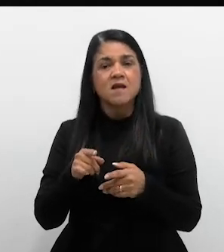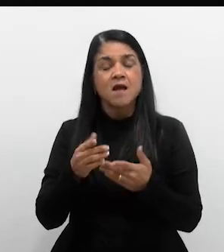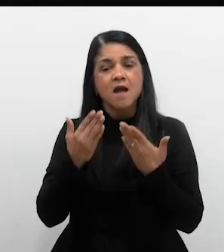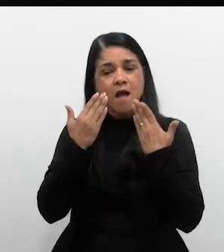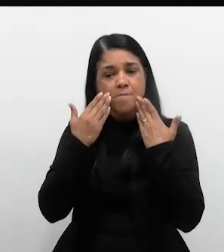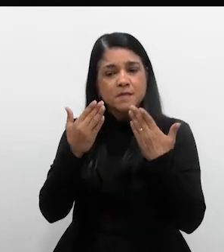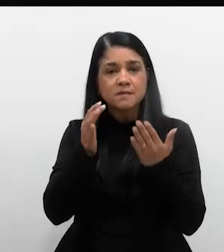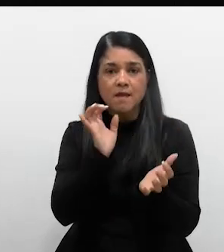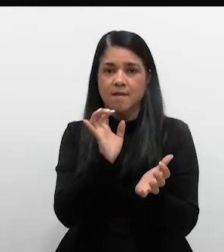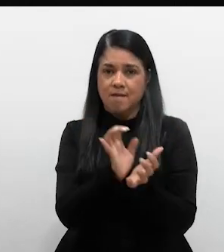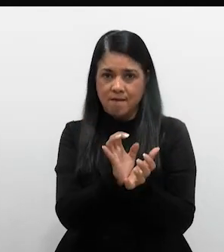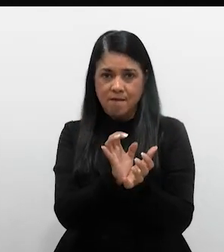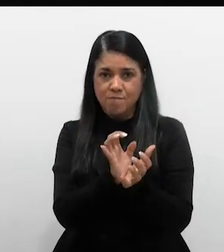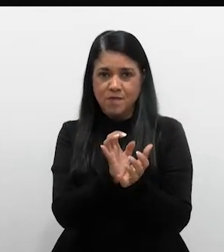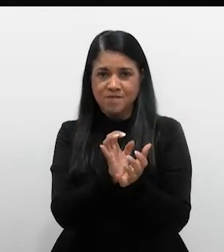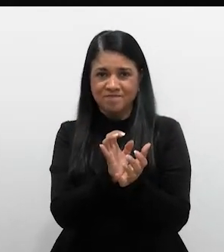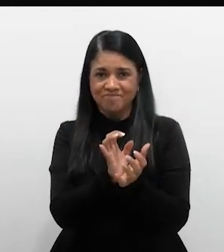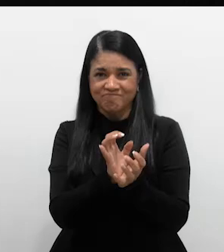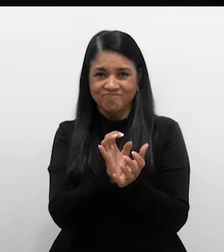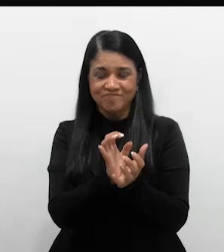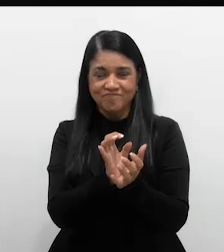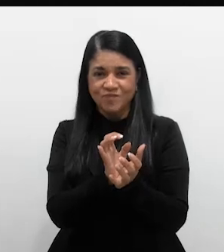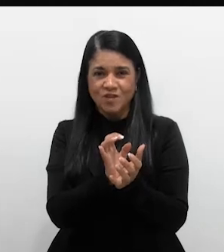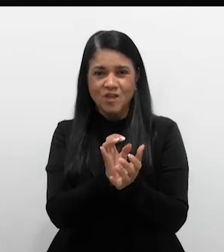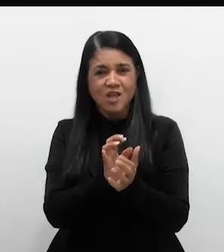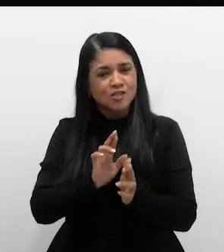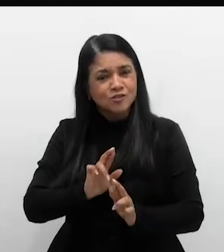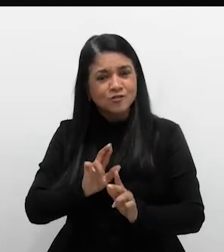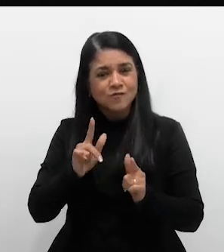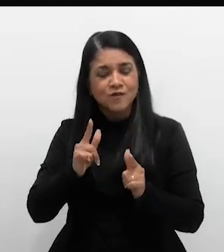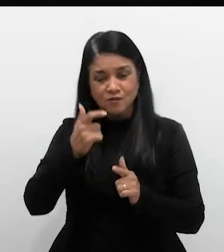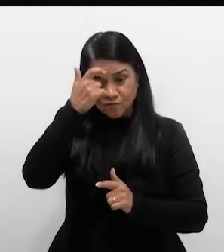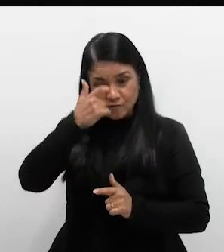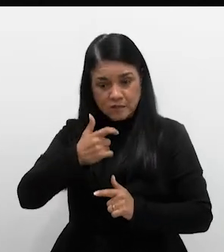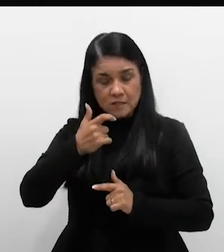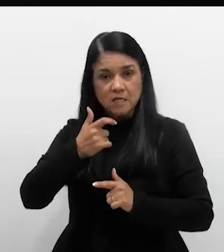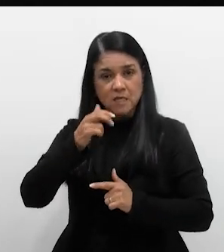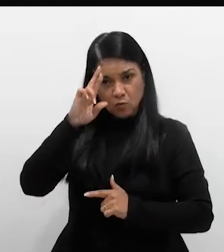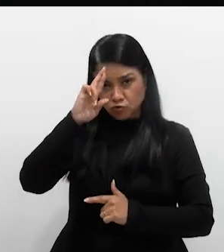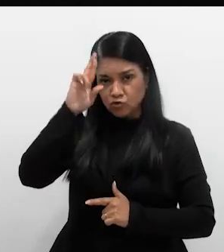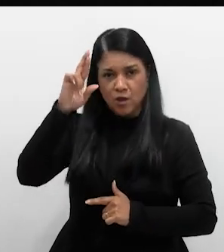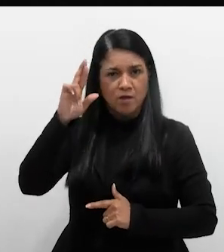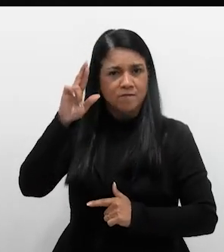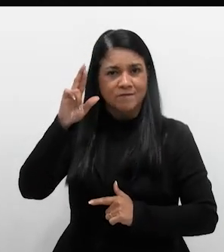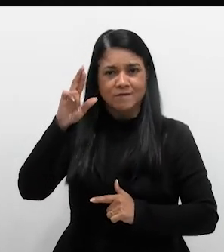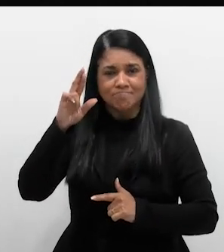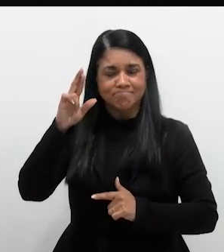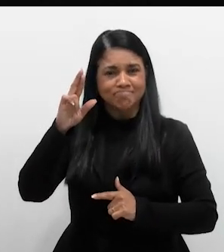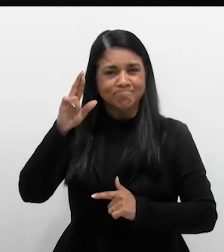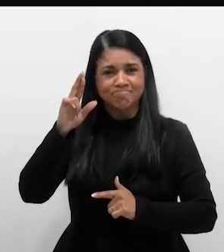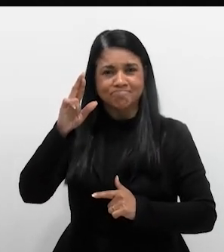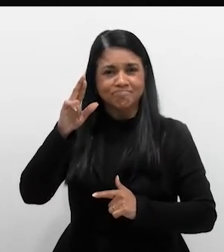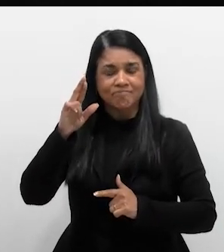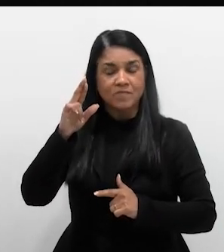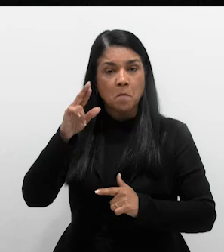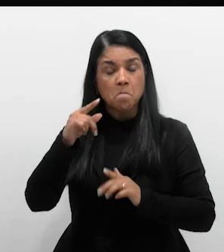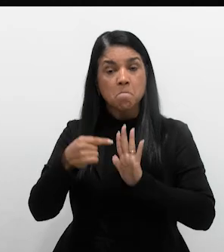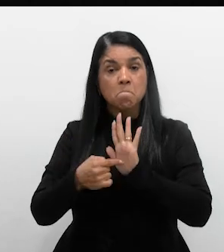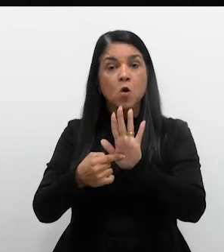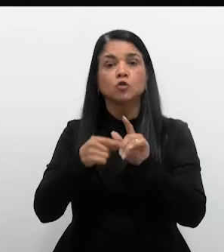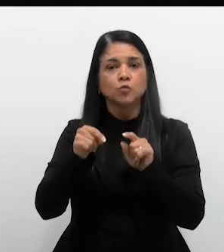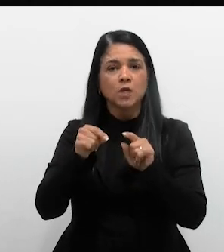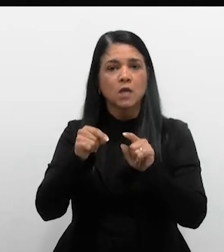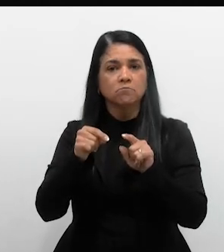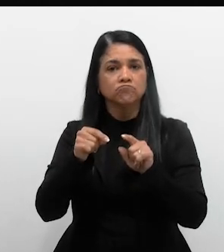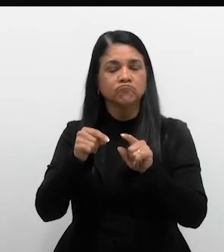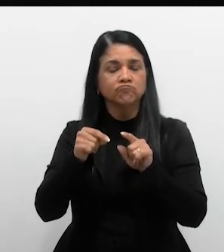Você apresentar quem trabalha com você não diminui a sua condição de criador, de gerente. Pelo contrário, eu acho que mostra